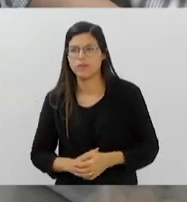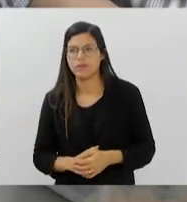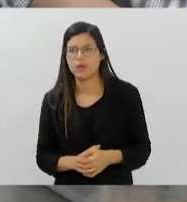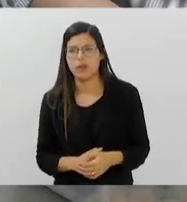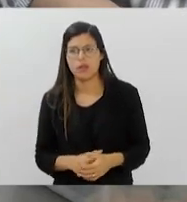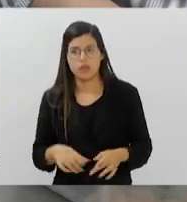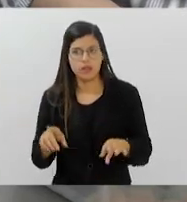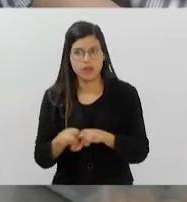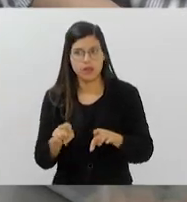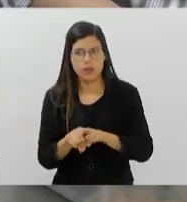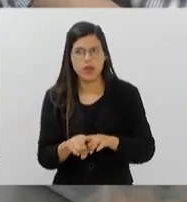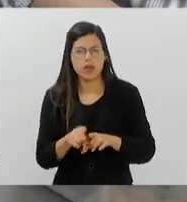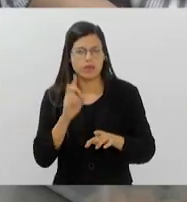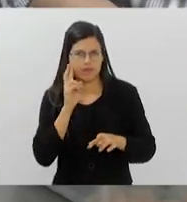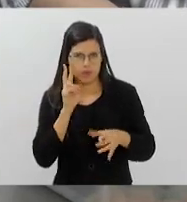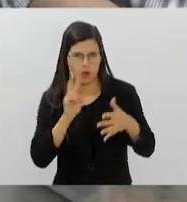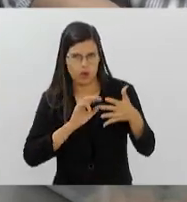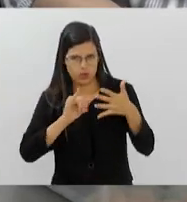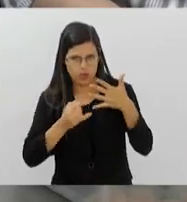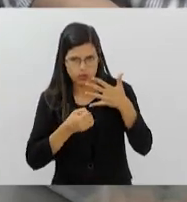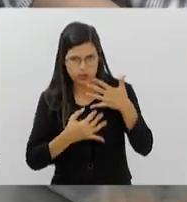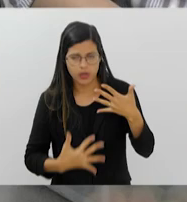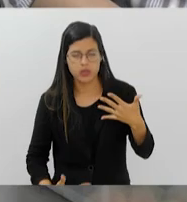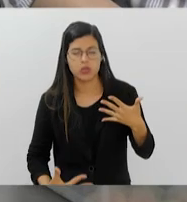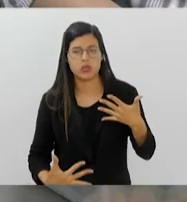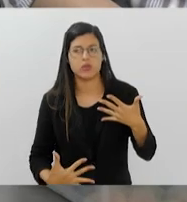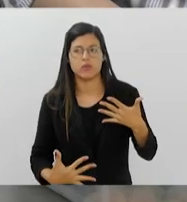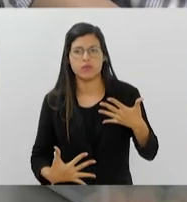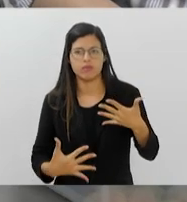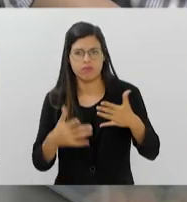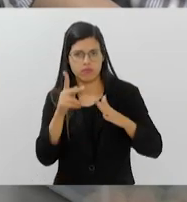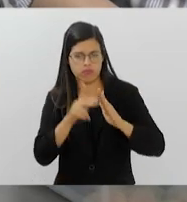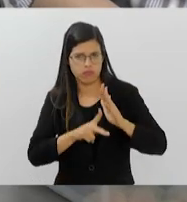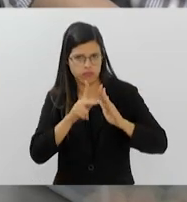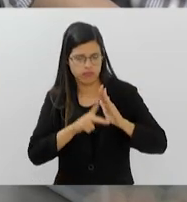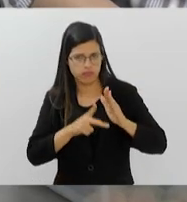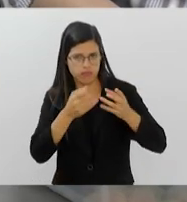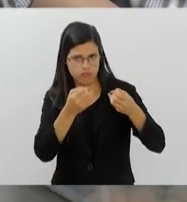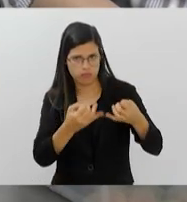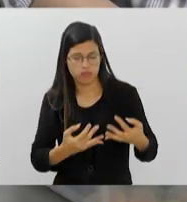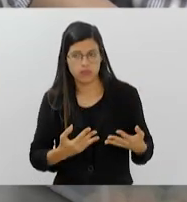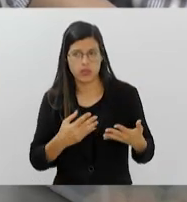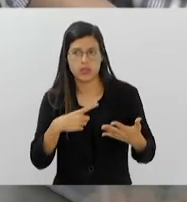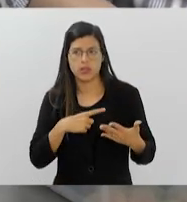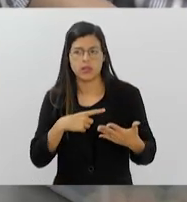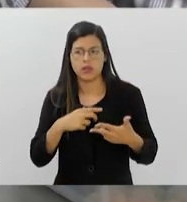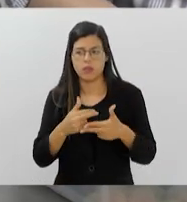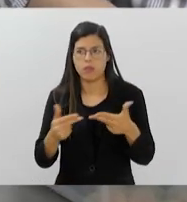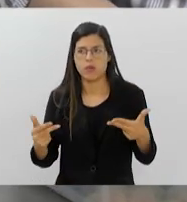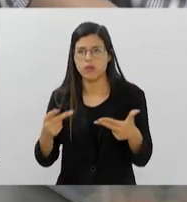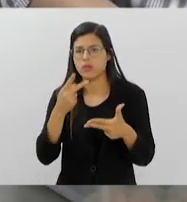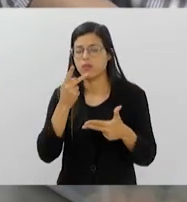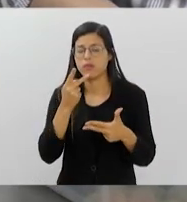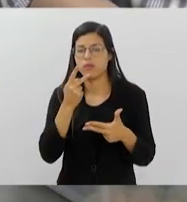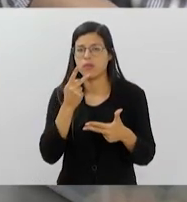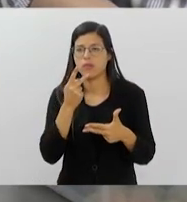a vossa justificativa no projeto, tem um ponto que Vossa Excelência diz o seguinte...